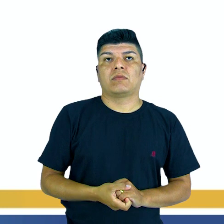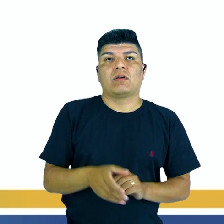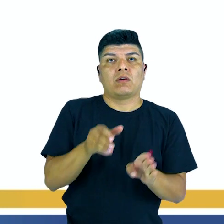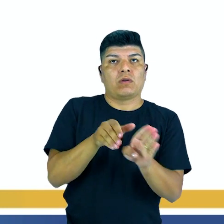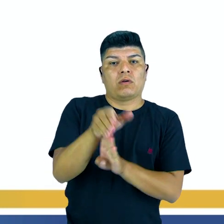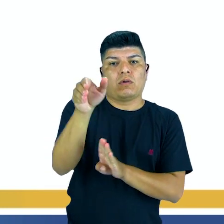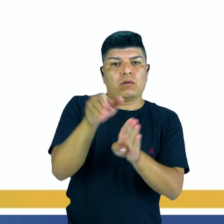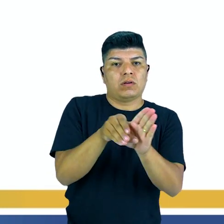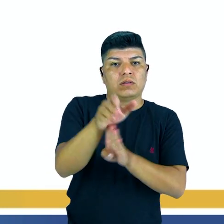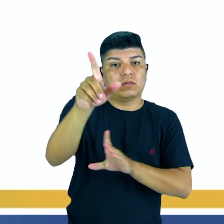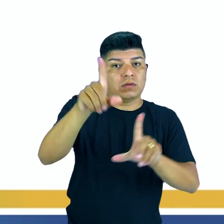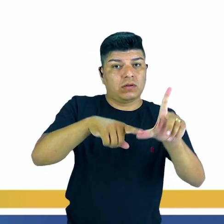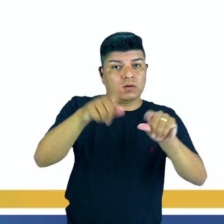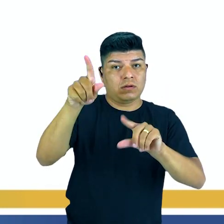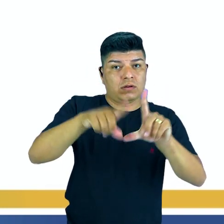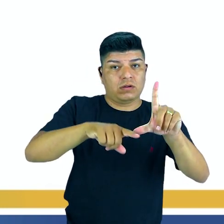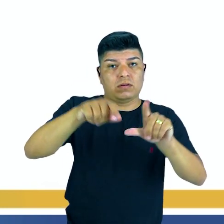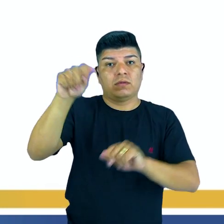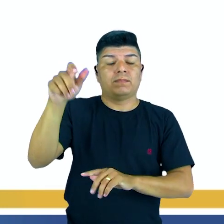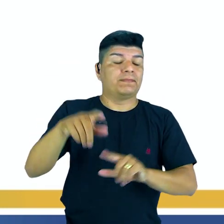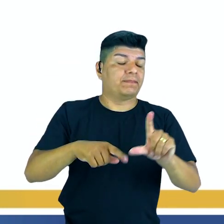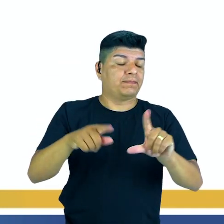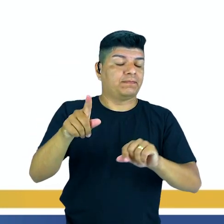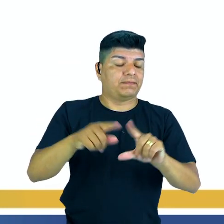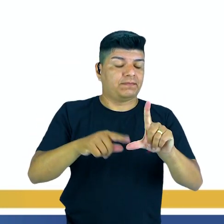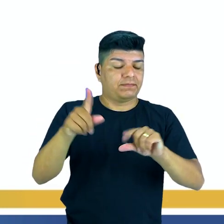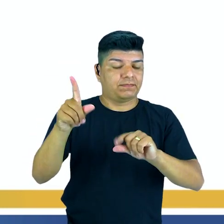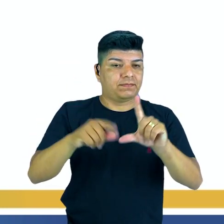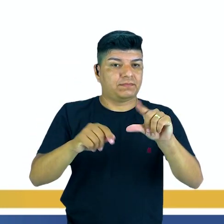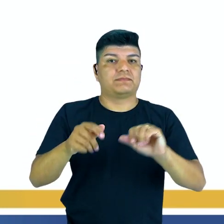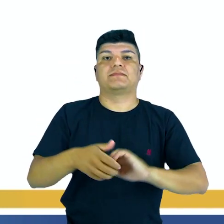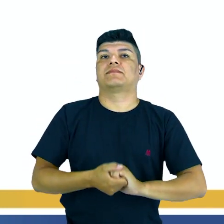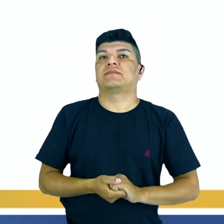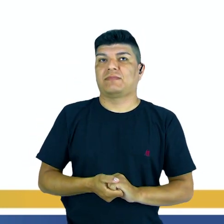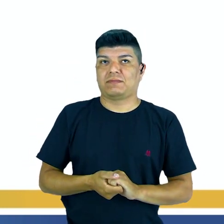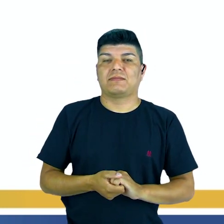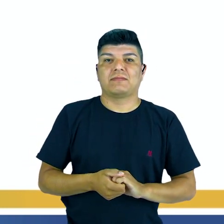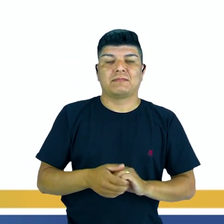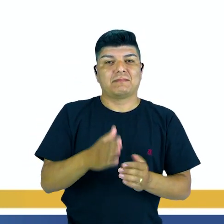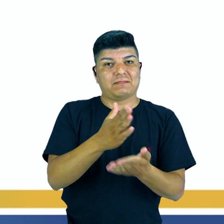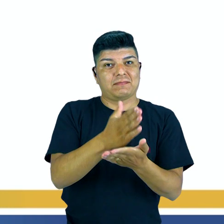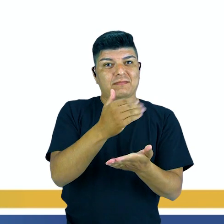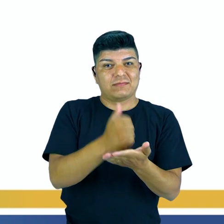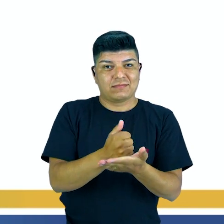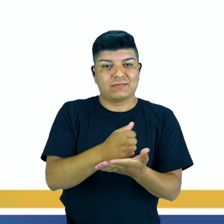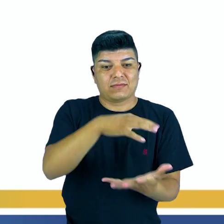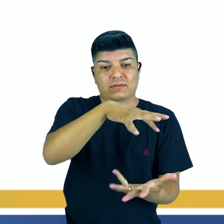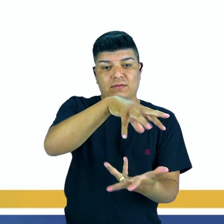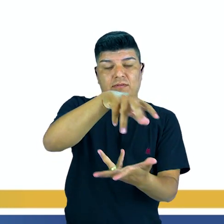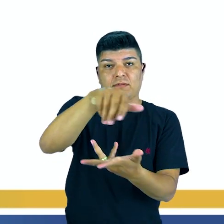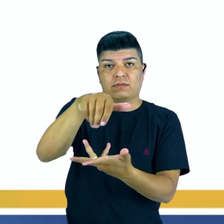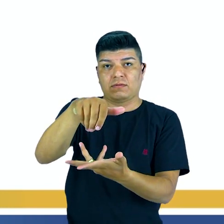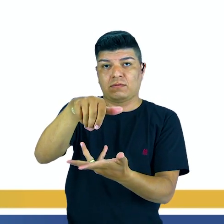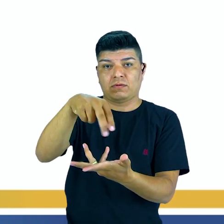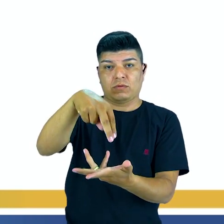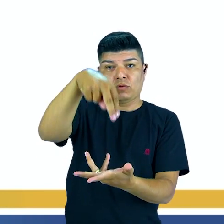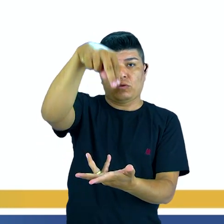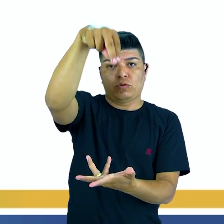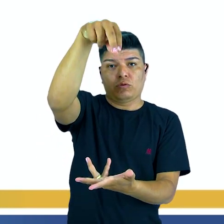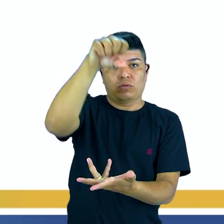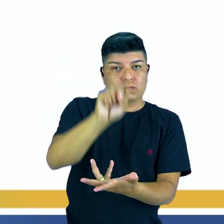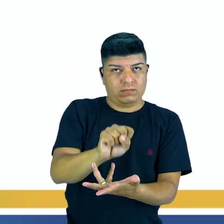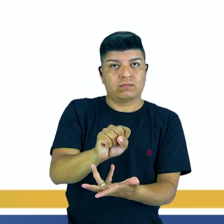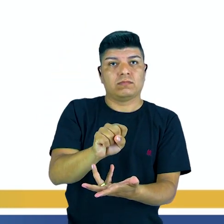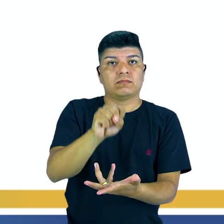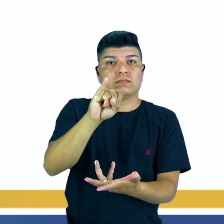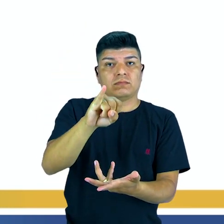Orientação pelas estrelas. Pessoal, pelas estrelas, a gente vai dividir o mundo pela linha do Equador em hemisfério norte e hemisfério sul. Se você